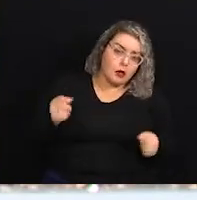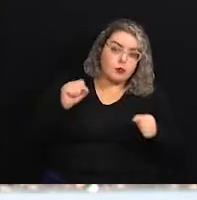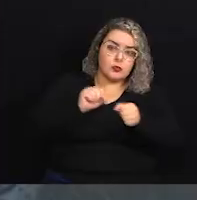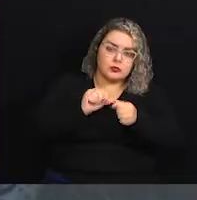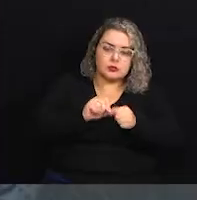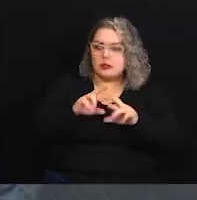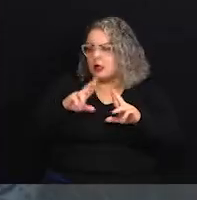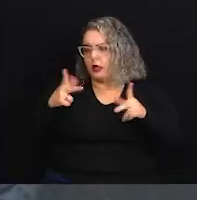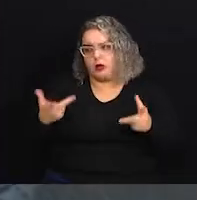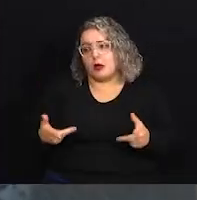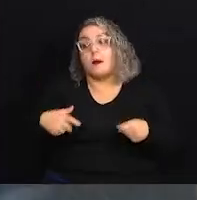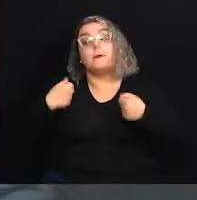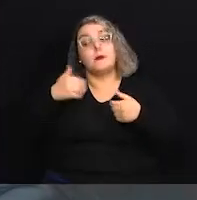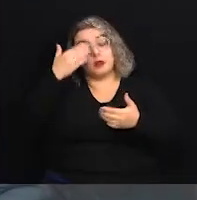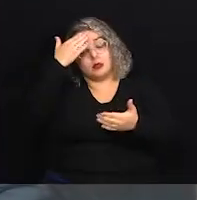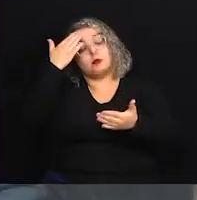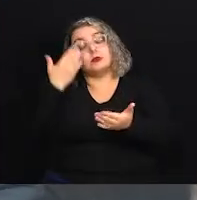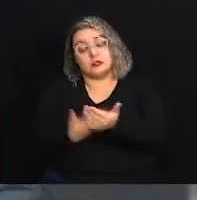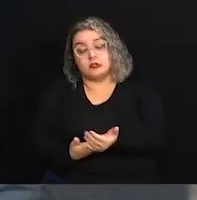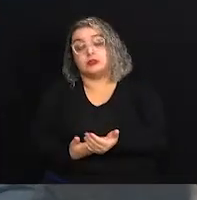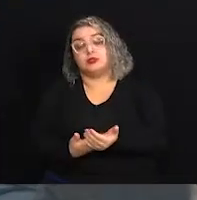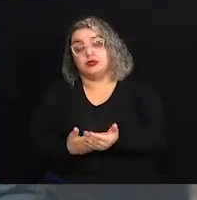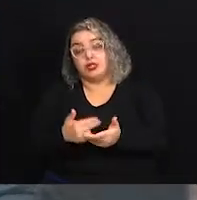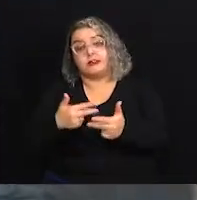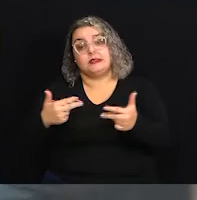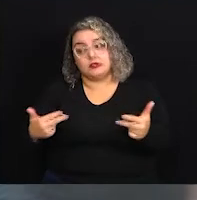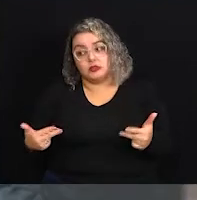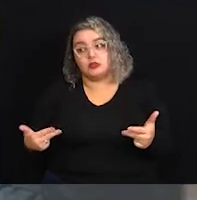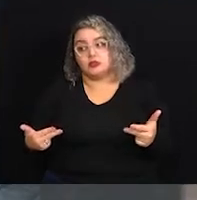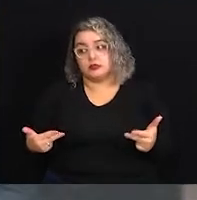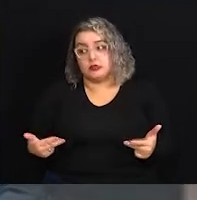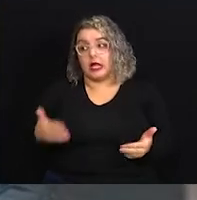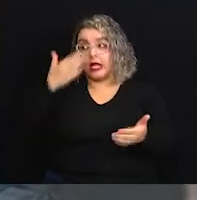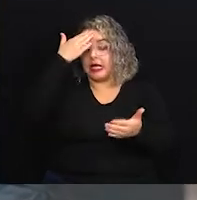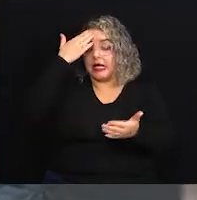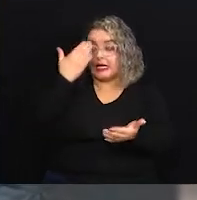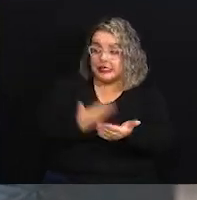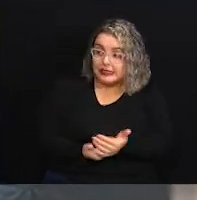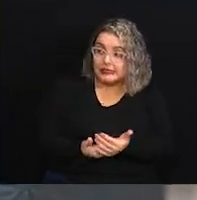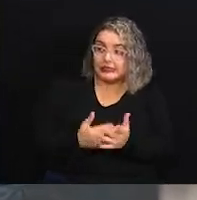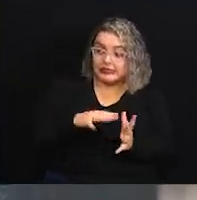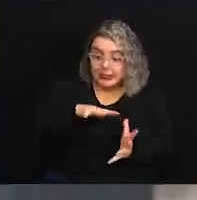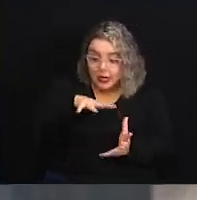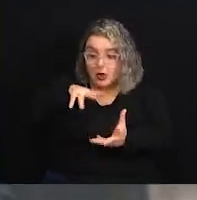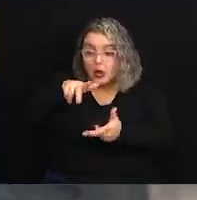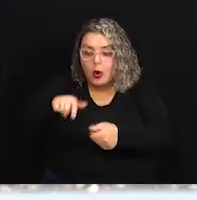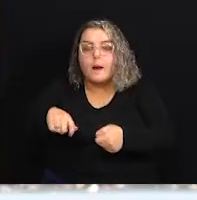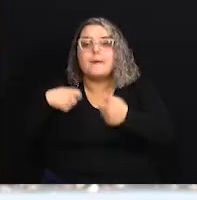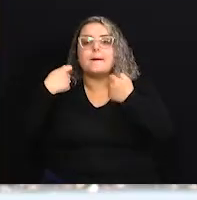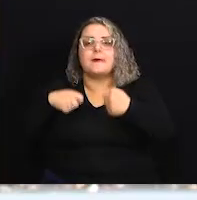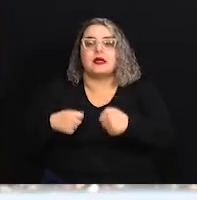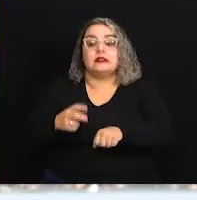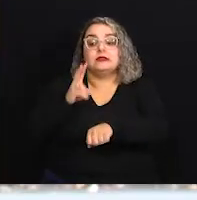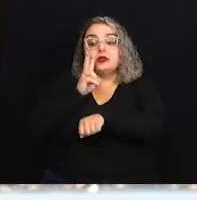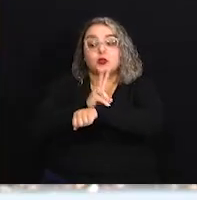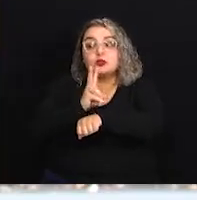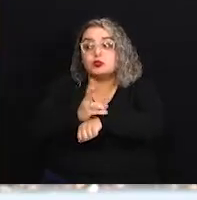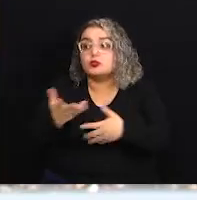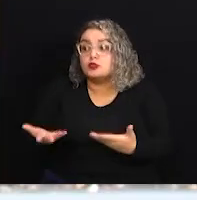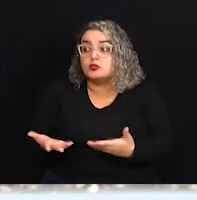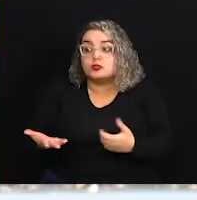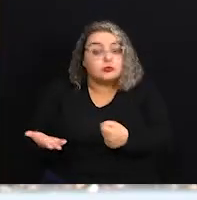podemos fazer a diferença. Precisamos acreditar nisso. Acreditar que o planeta precisa